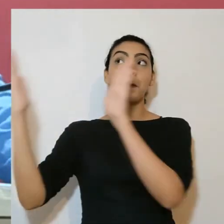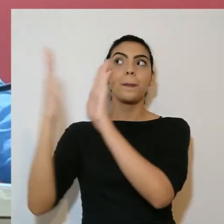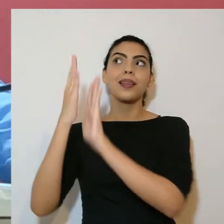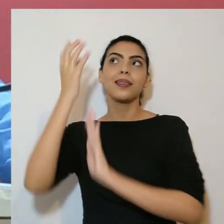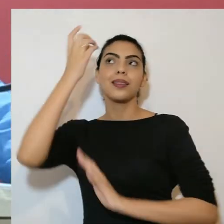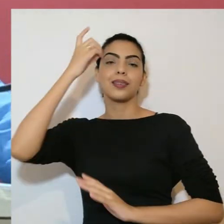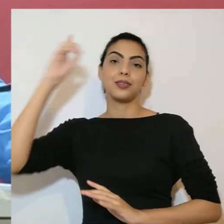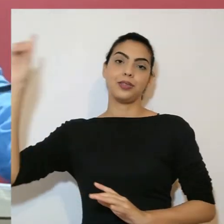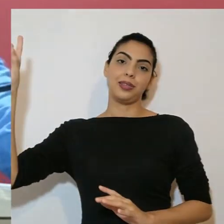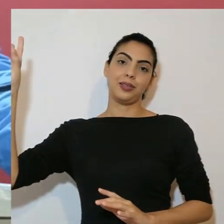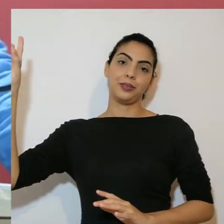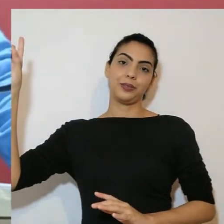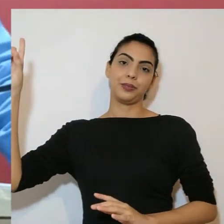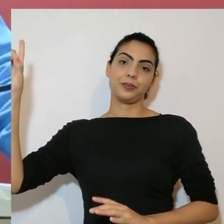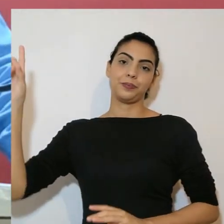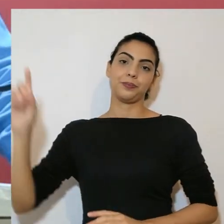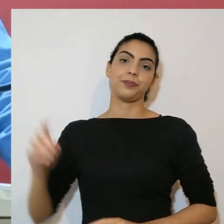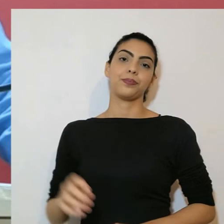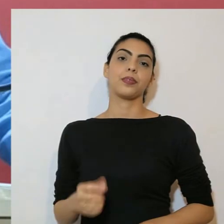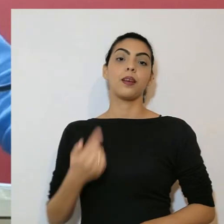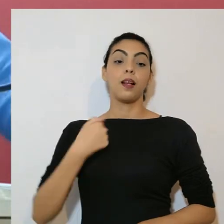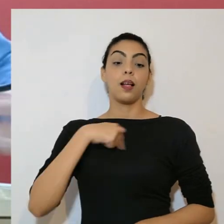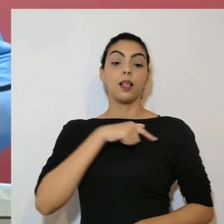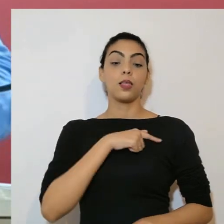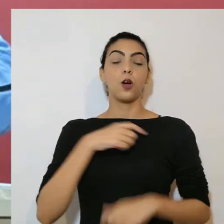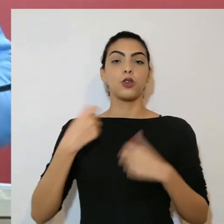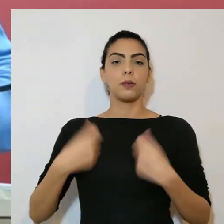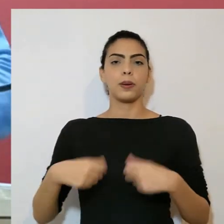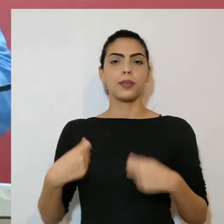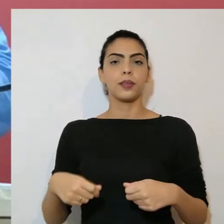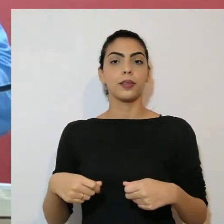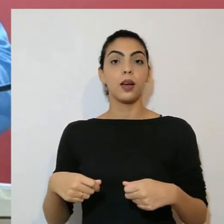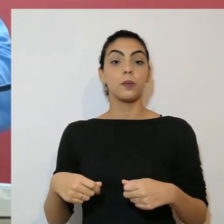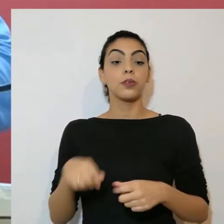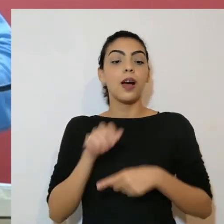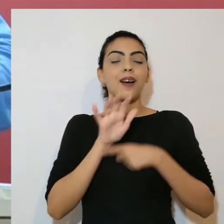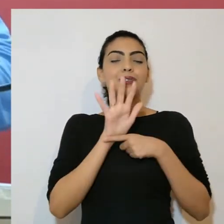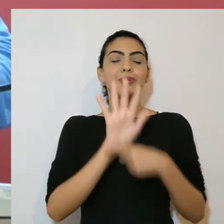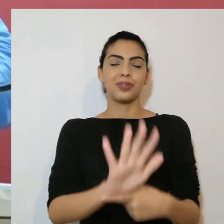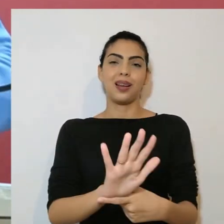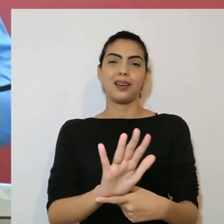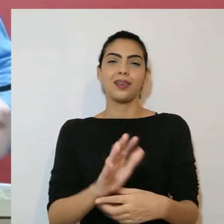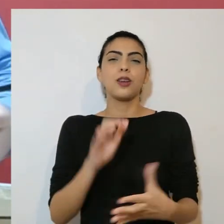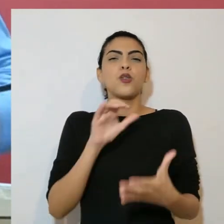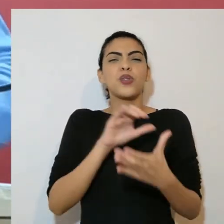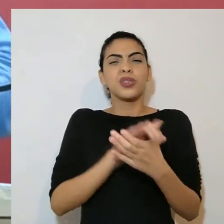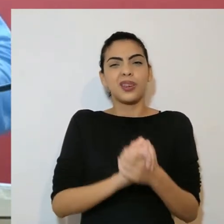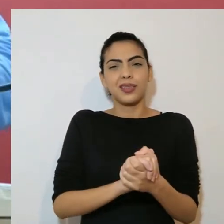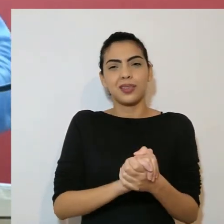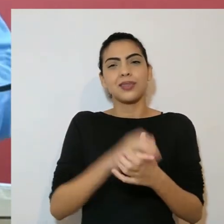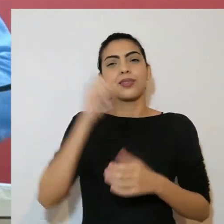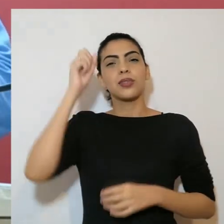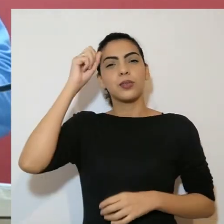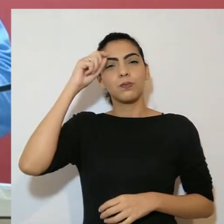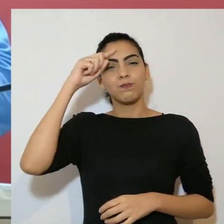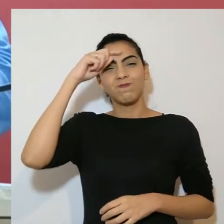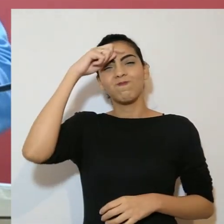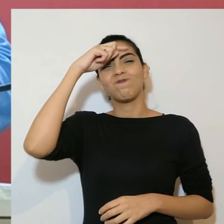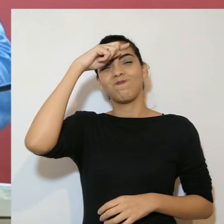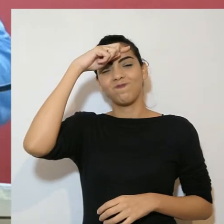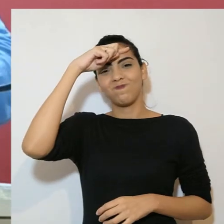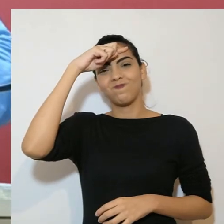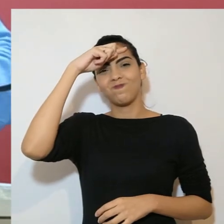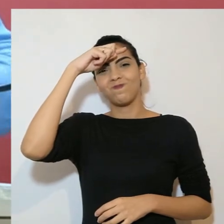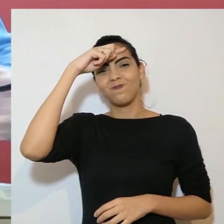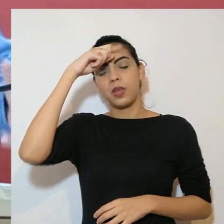se alegrar na presença de Deus. E nós devemos ajudar aqueles casais que estão com